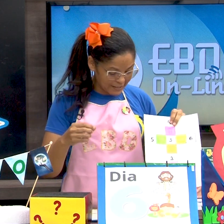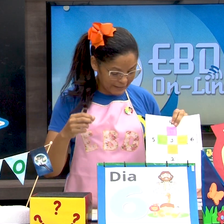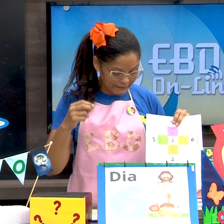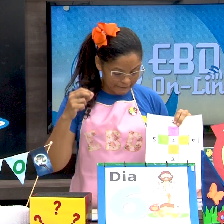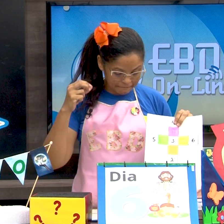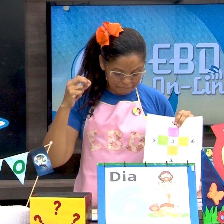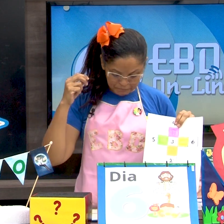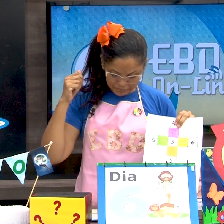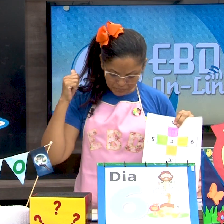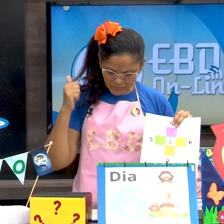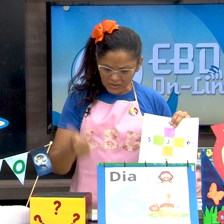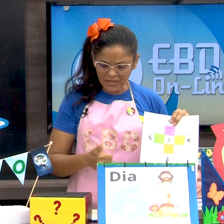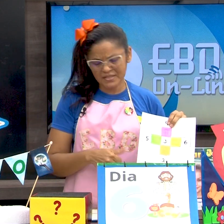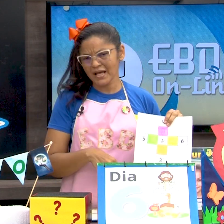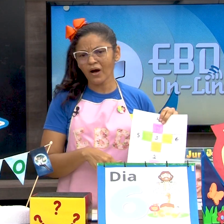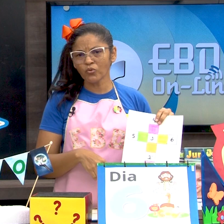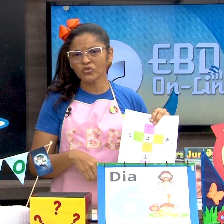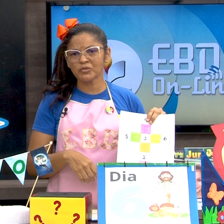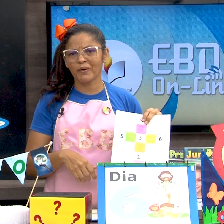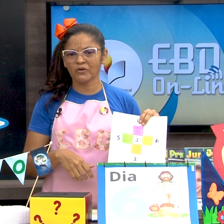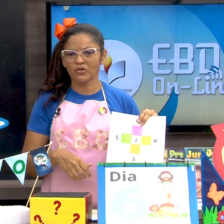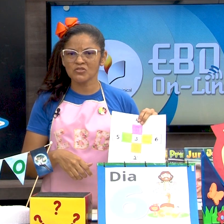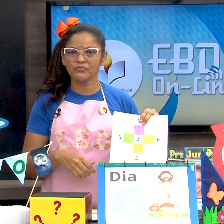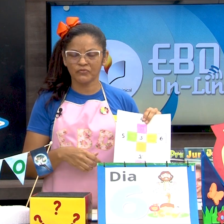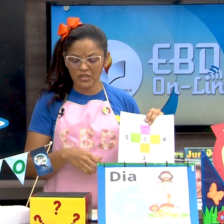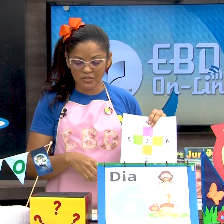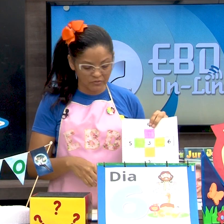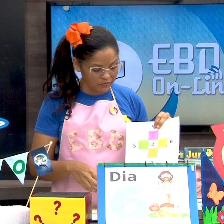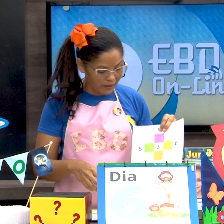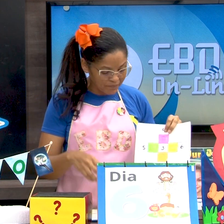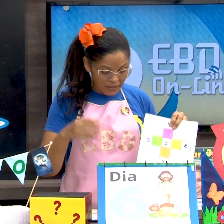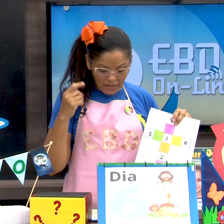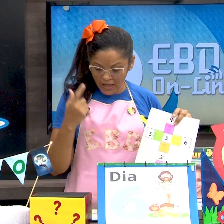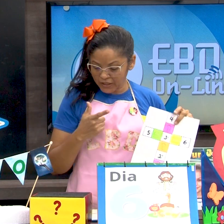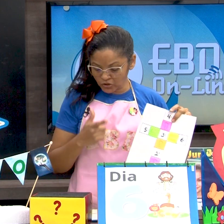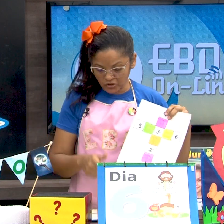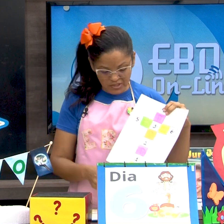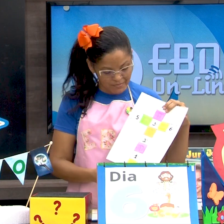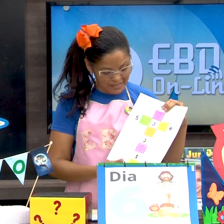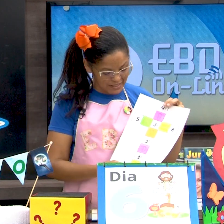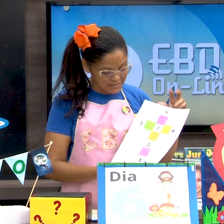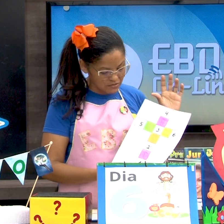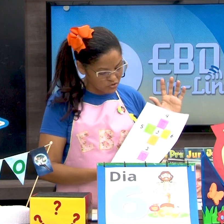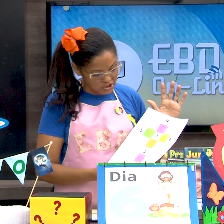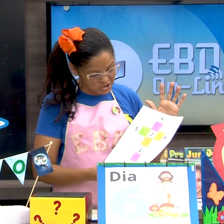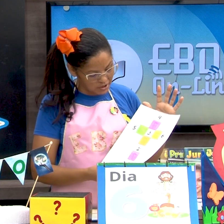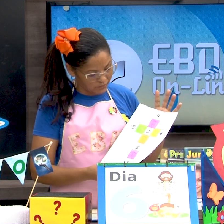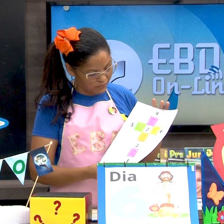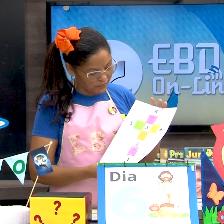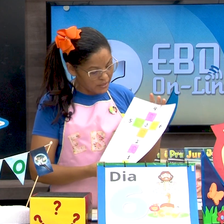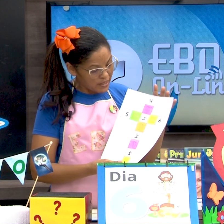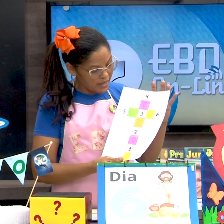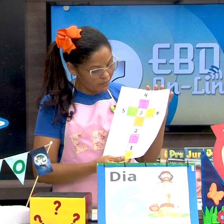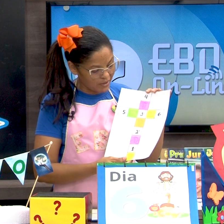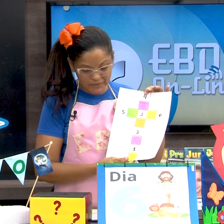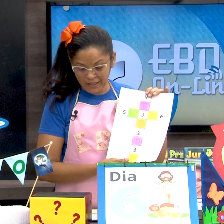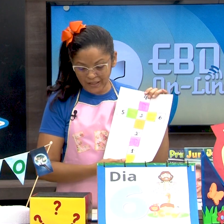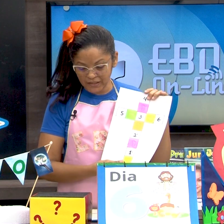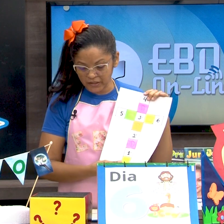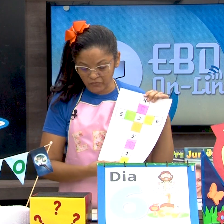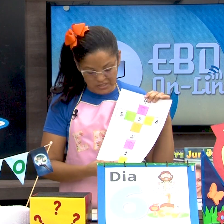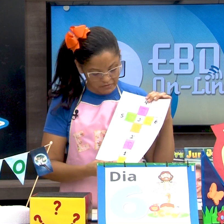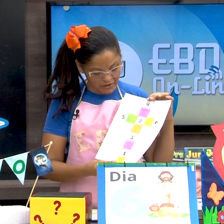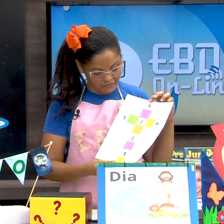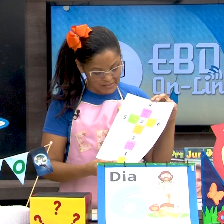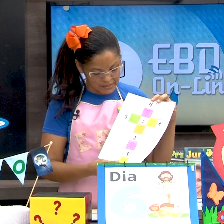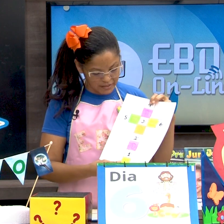que trazem saúde para o nosso físico não é e aqui eu trouxe mais essa sugestão ó é uma